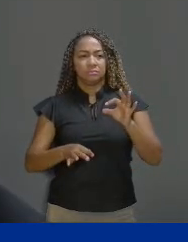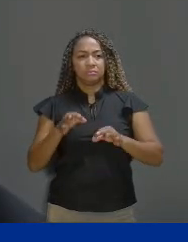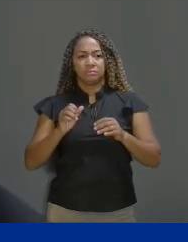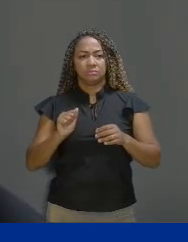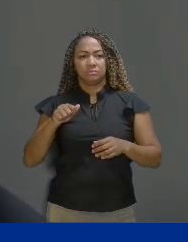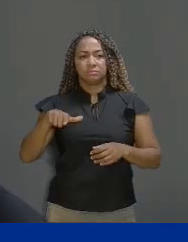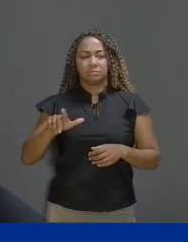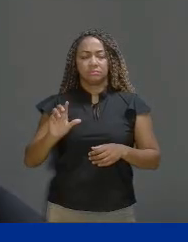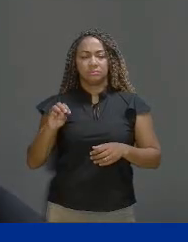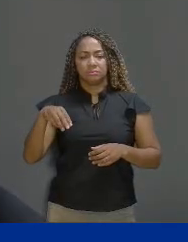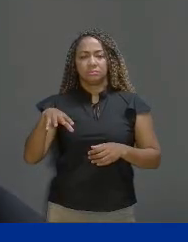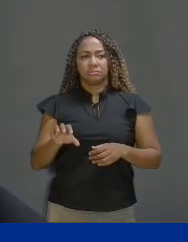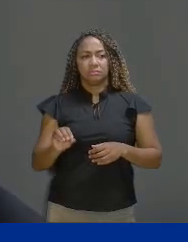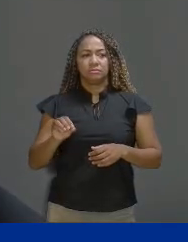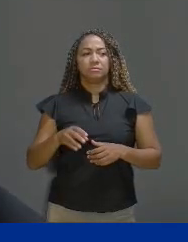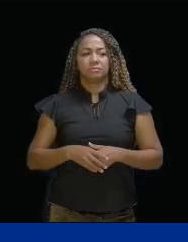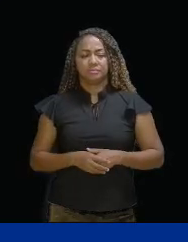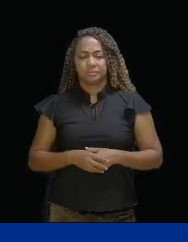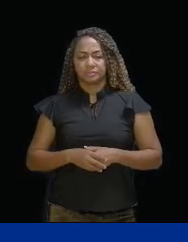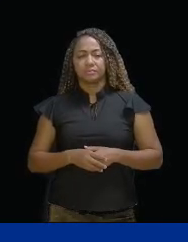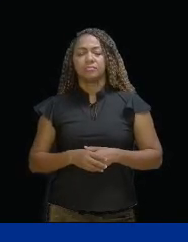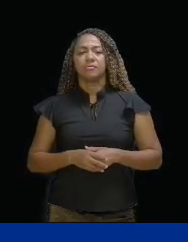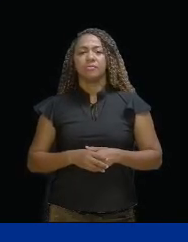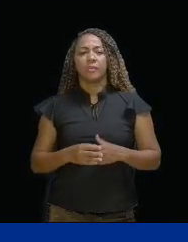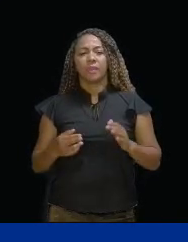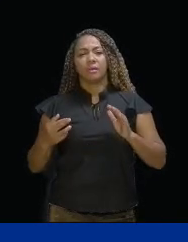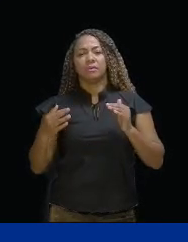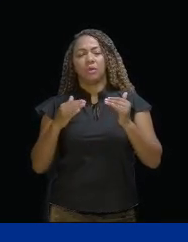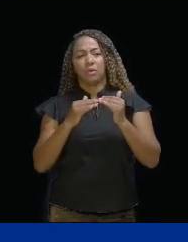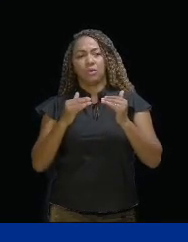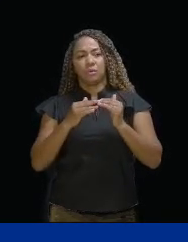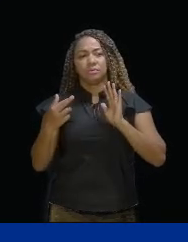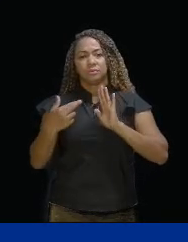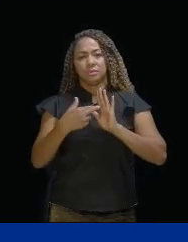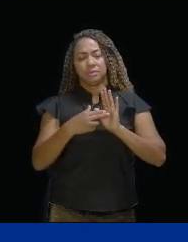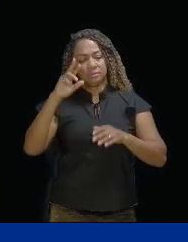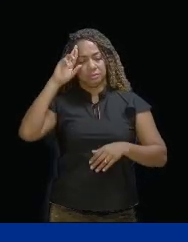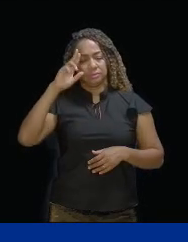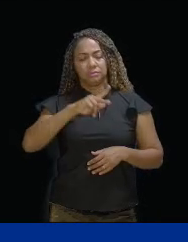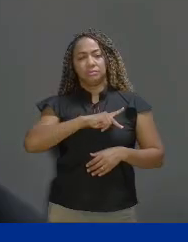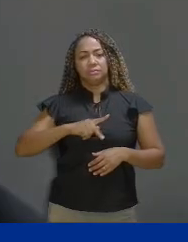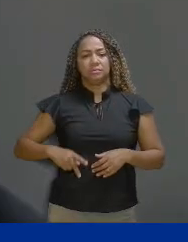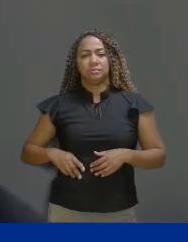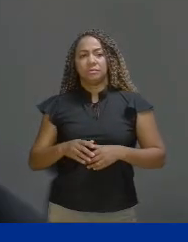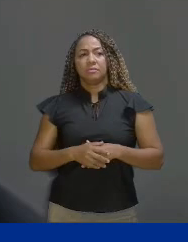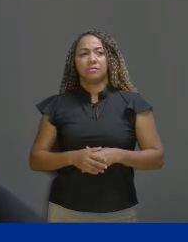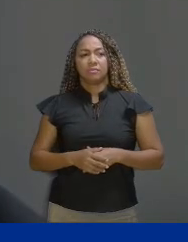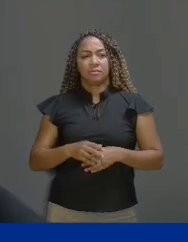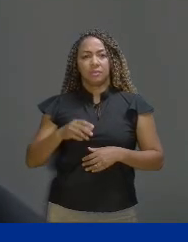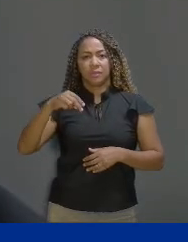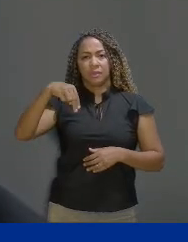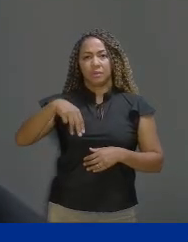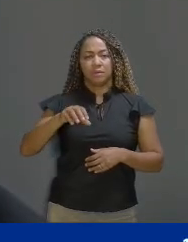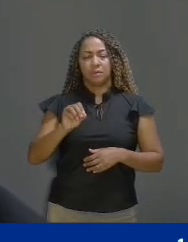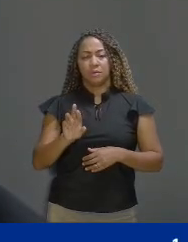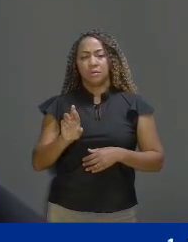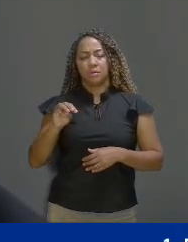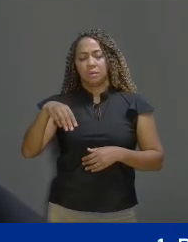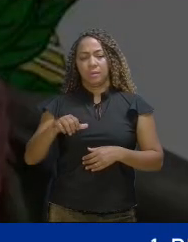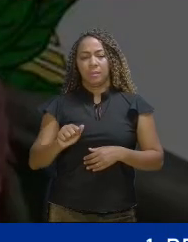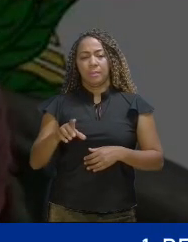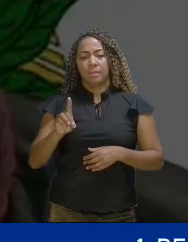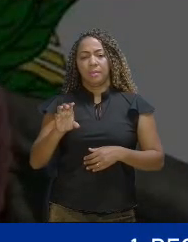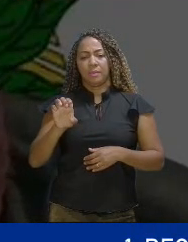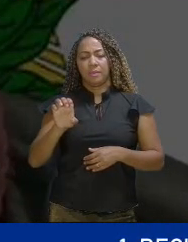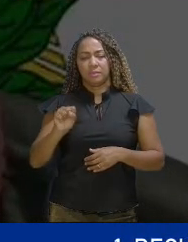Juiz Anselmo Gonçalves? Também acompanho o relator, senhor presidente. Juiz Normande Souza? Eu também